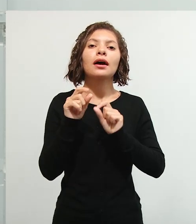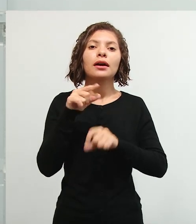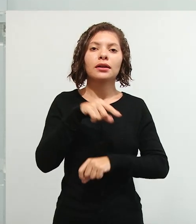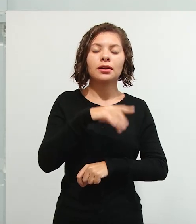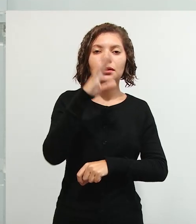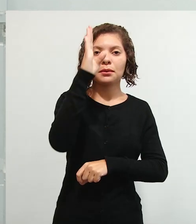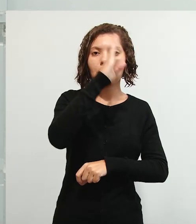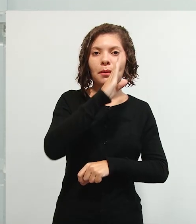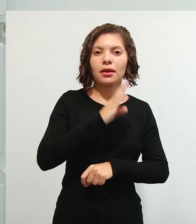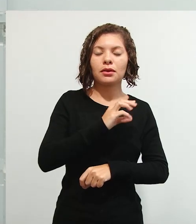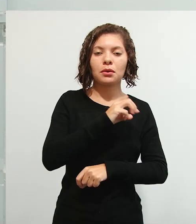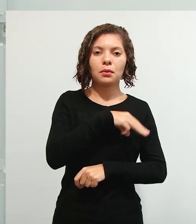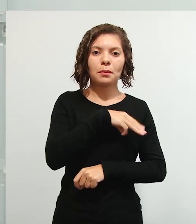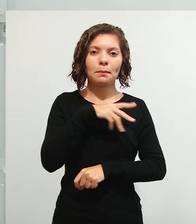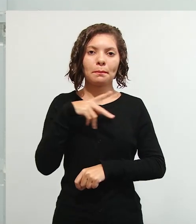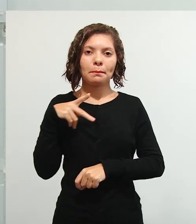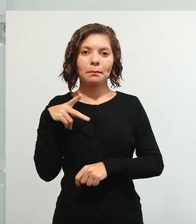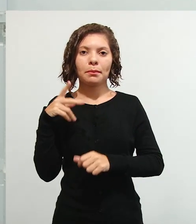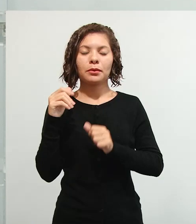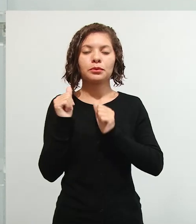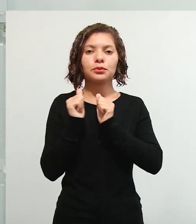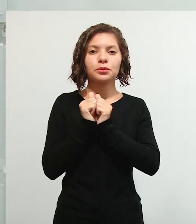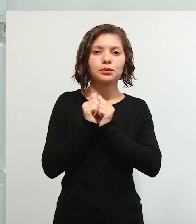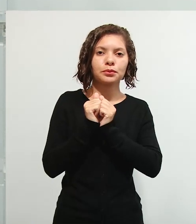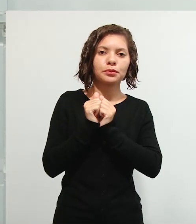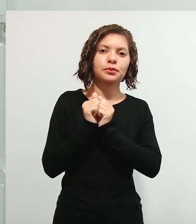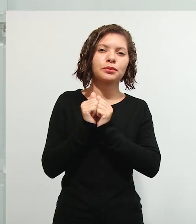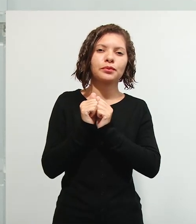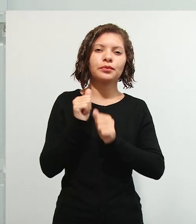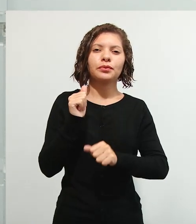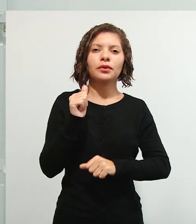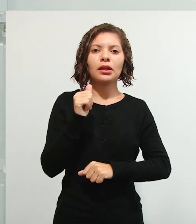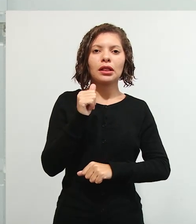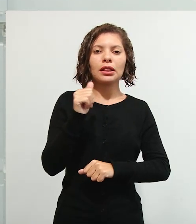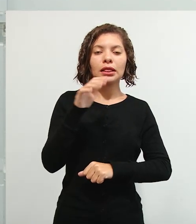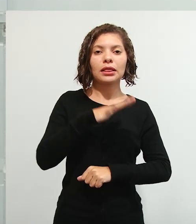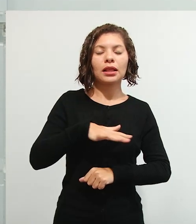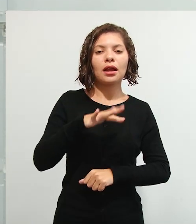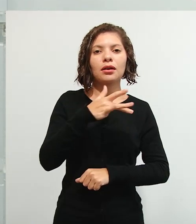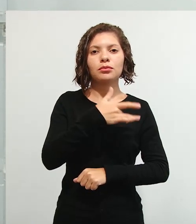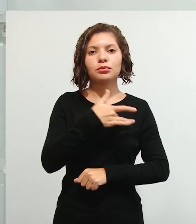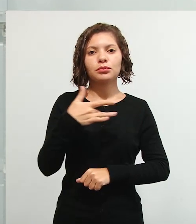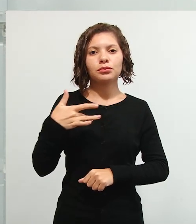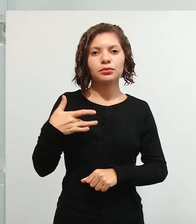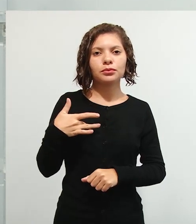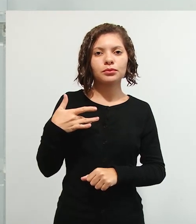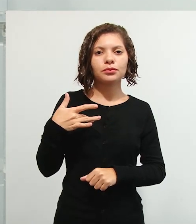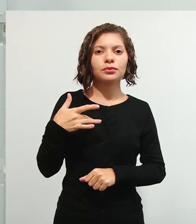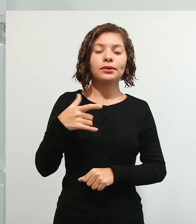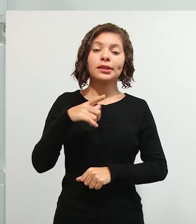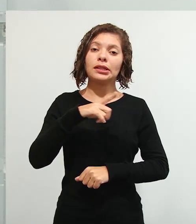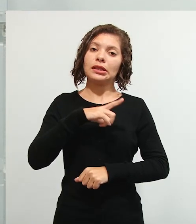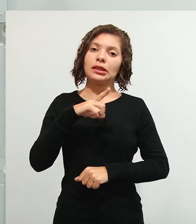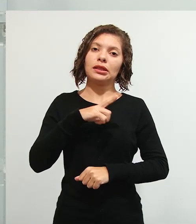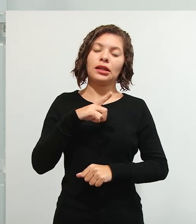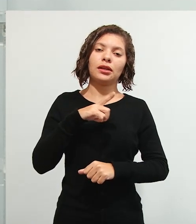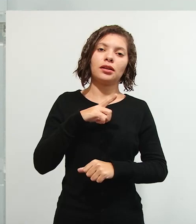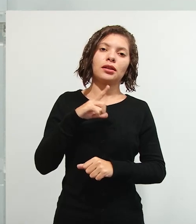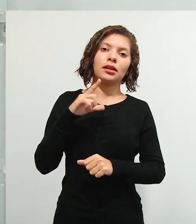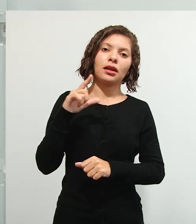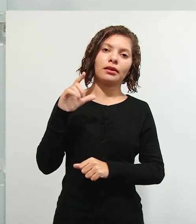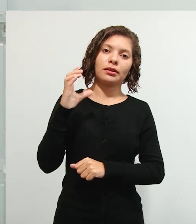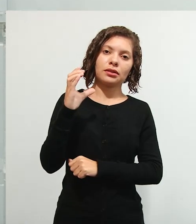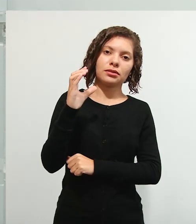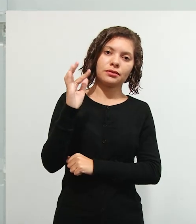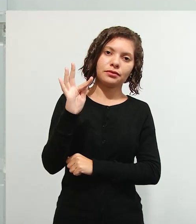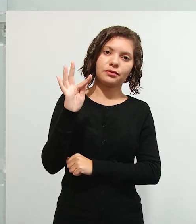brasileiro, como o Ministério da Educação estava junto, né, com a questão da saúde, além de você ter na Constituição Federal